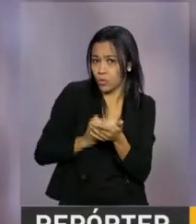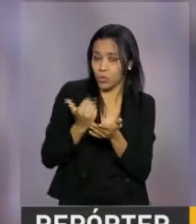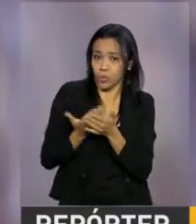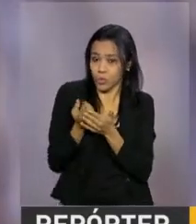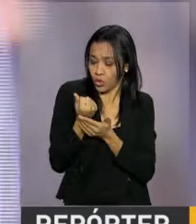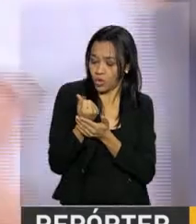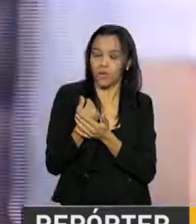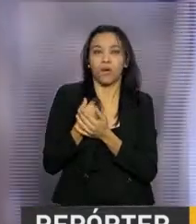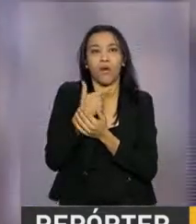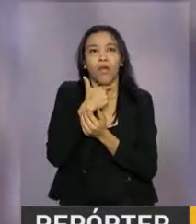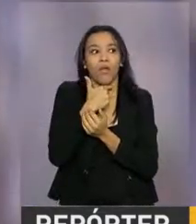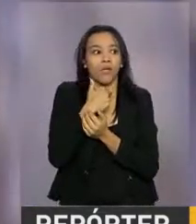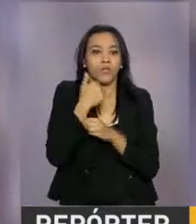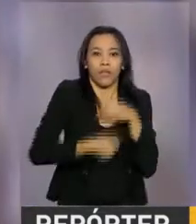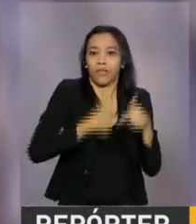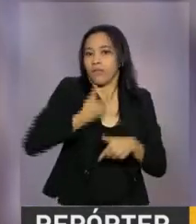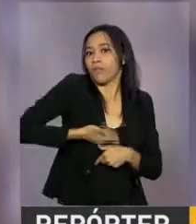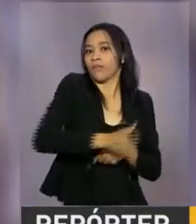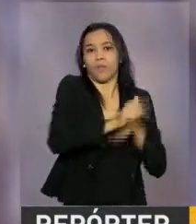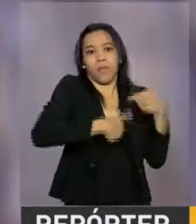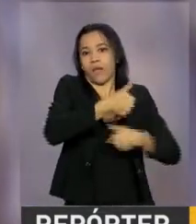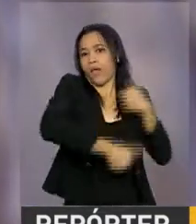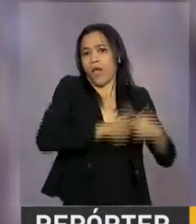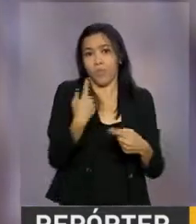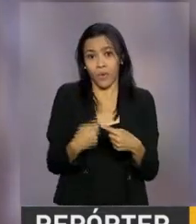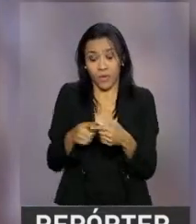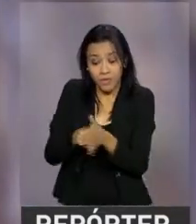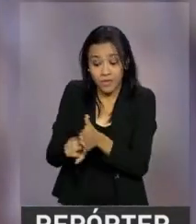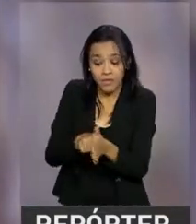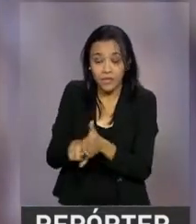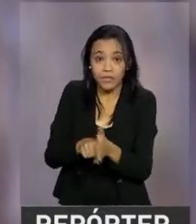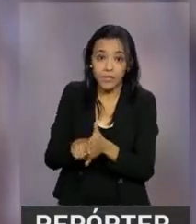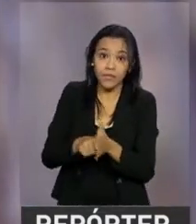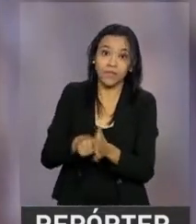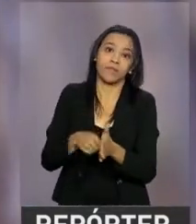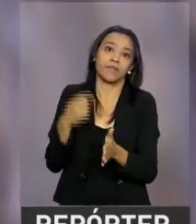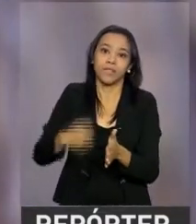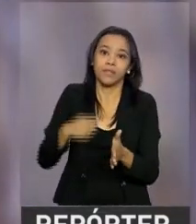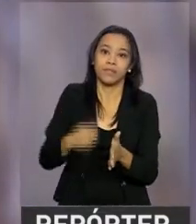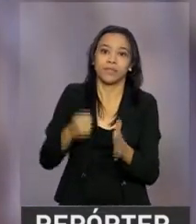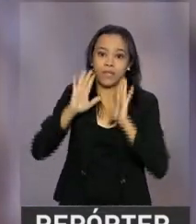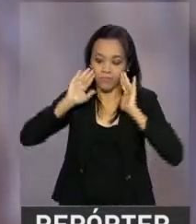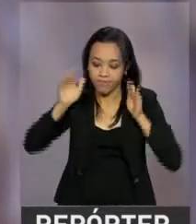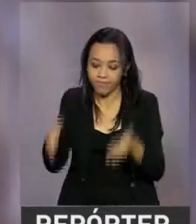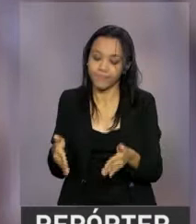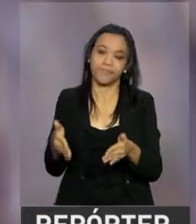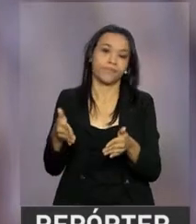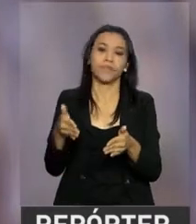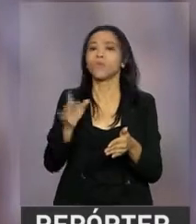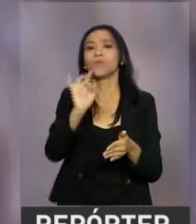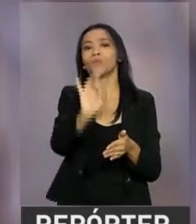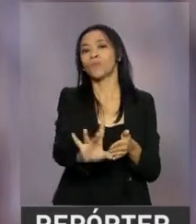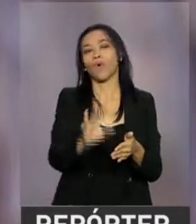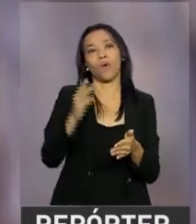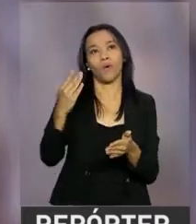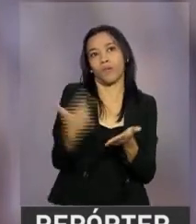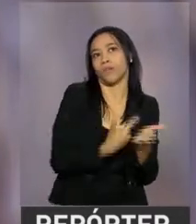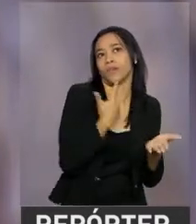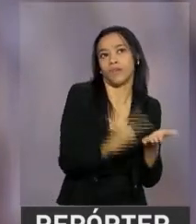que trabalhar, porque a pesquisa ela demanda recursos da gente, né, dos estudantes.